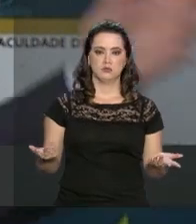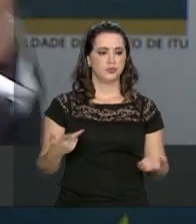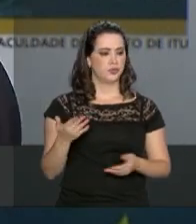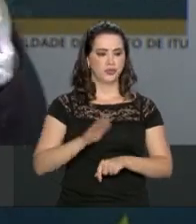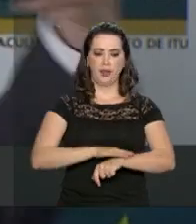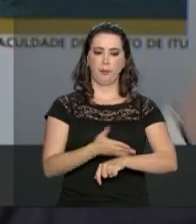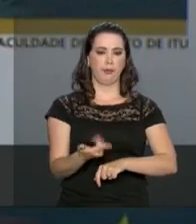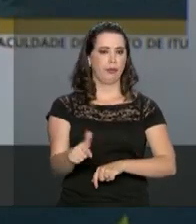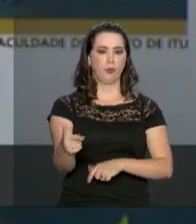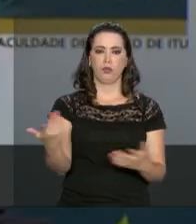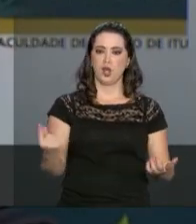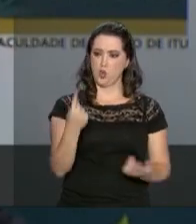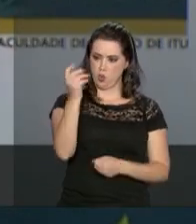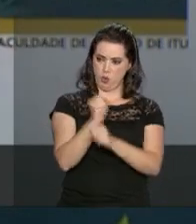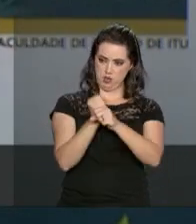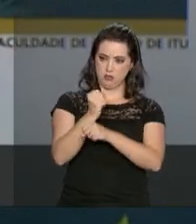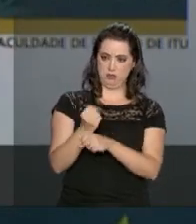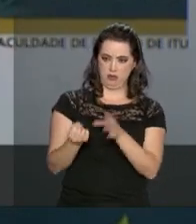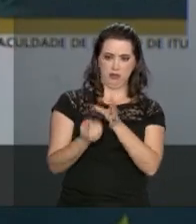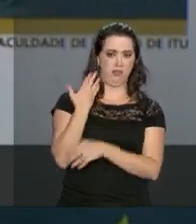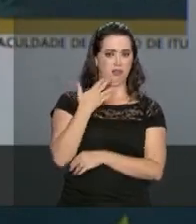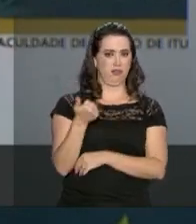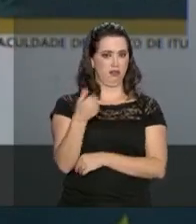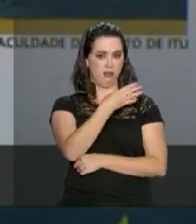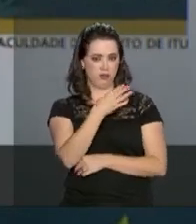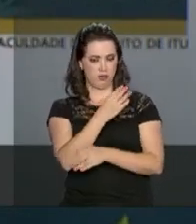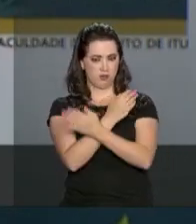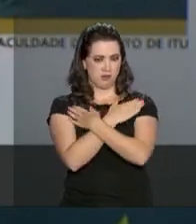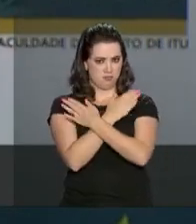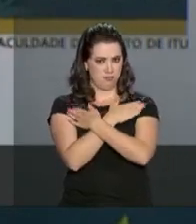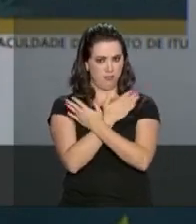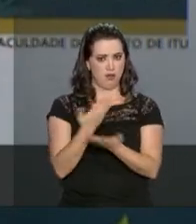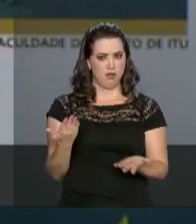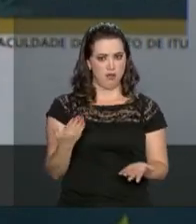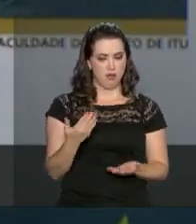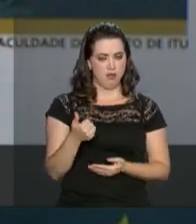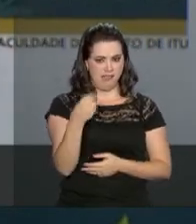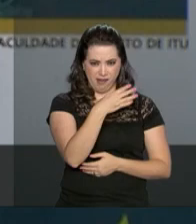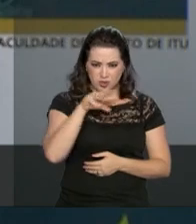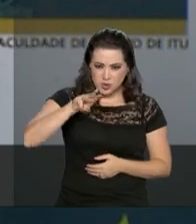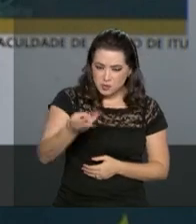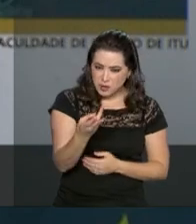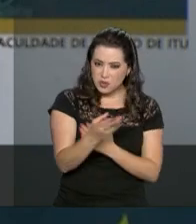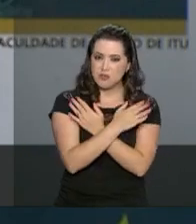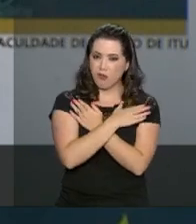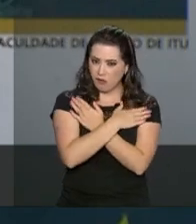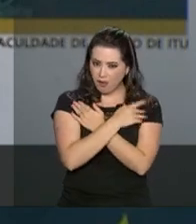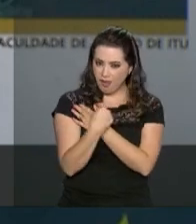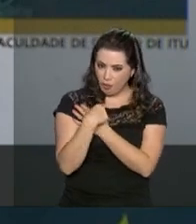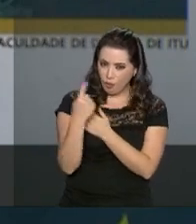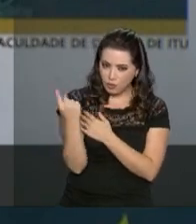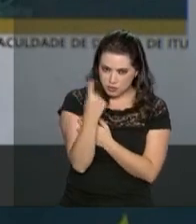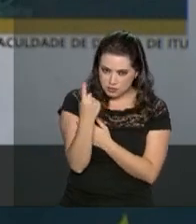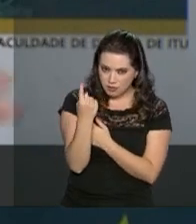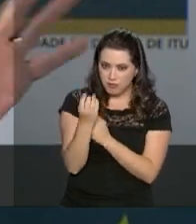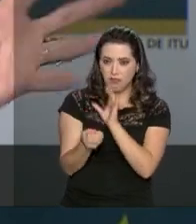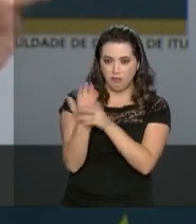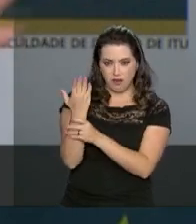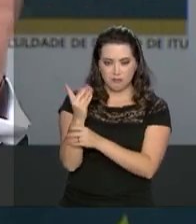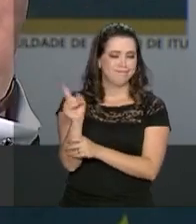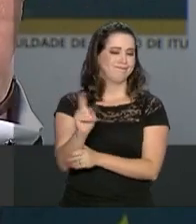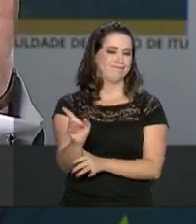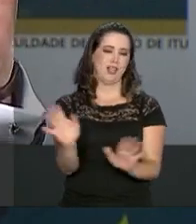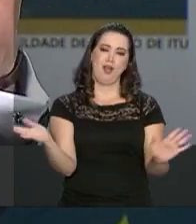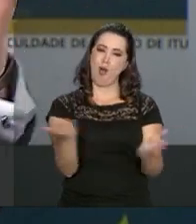Porque em um ano eu não poderia ter gerado tanto desemprego. Havia isto sim, 14 milhões de desempregados, que hoje estão em 11 milhões